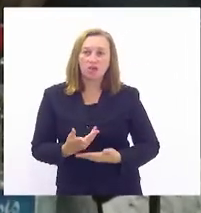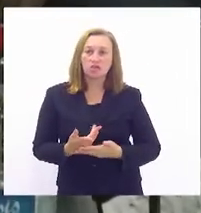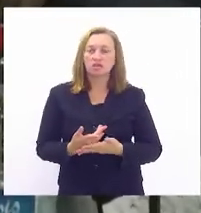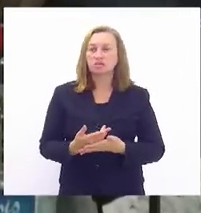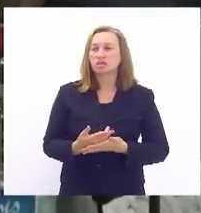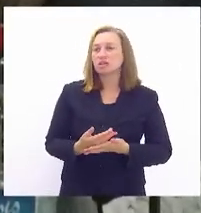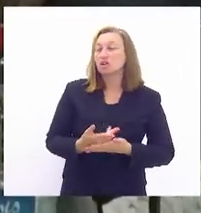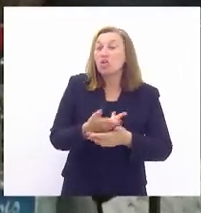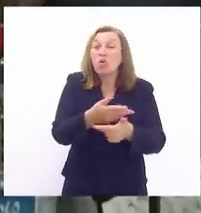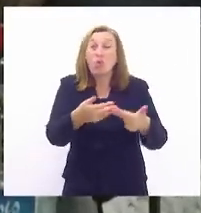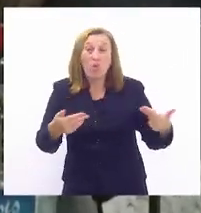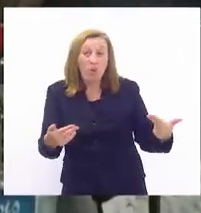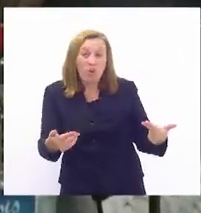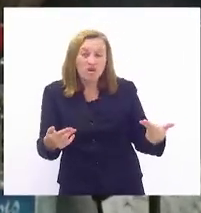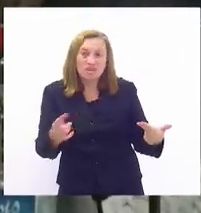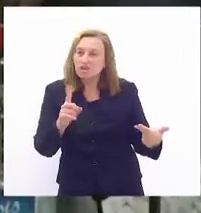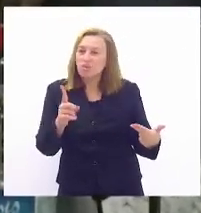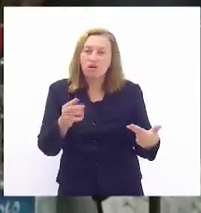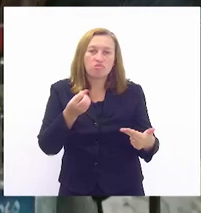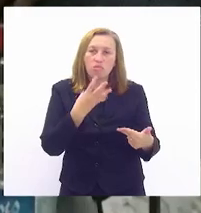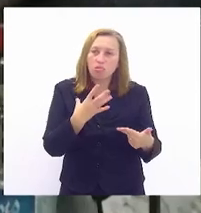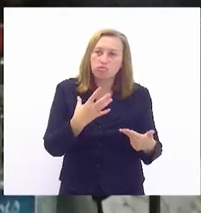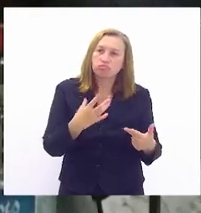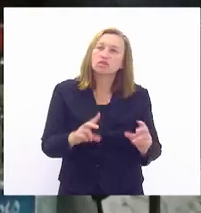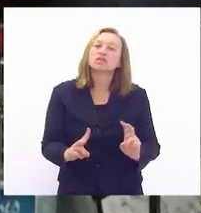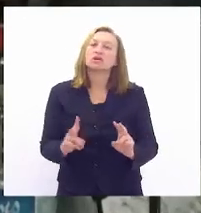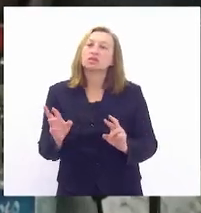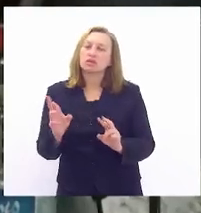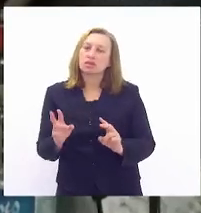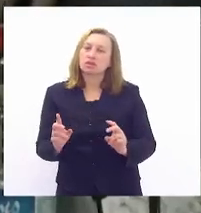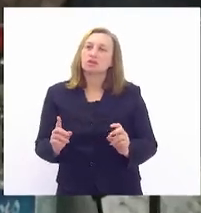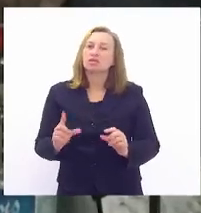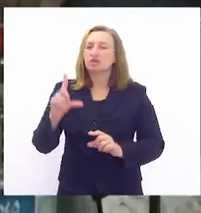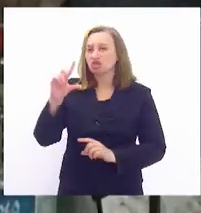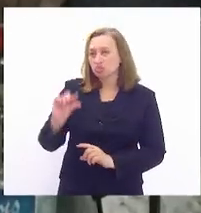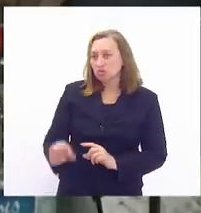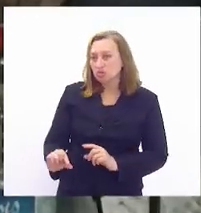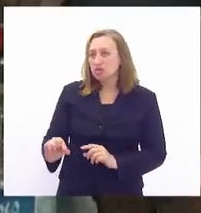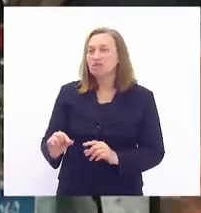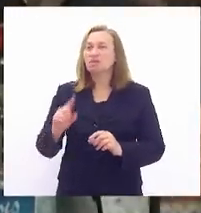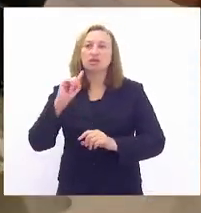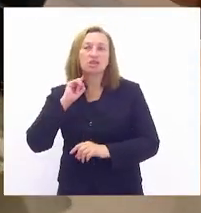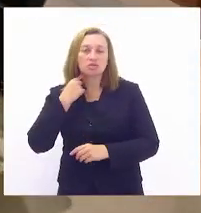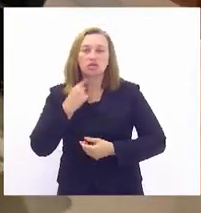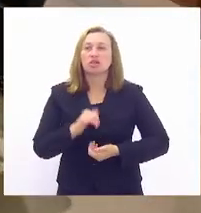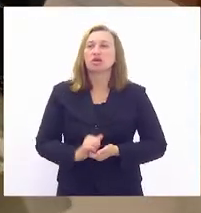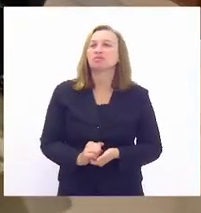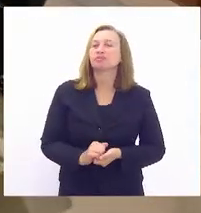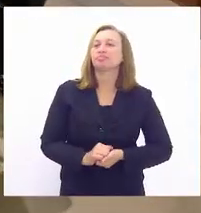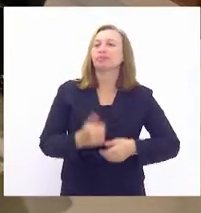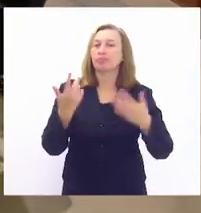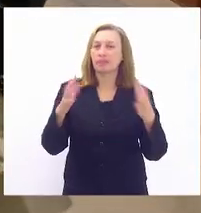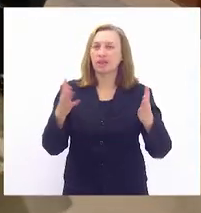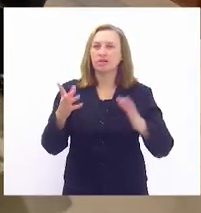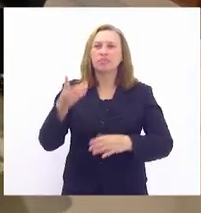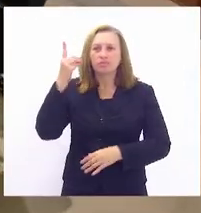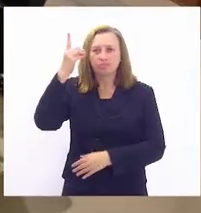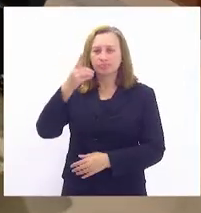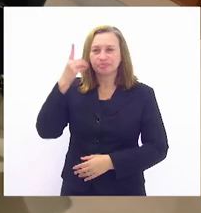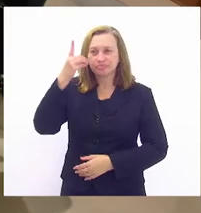essas coisas, não é uma medida concreta no quesito da emissão de poluentes. Obrigado, Gustavo, pela participação.